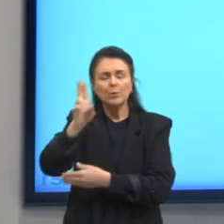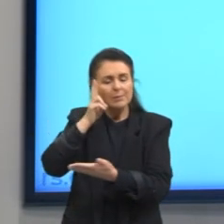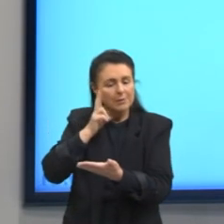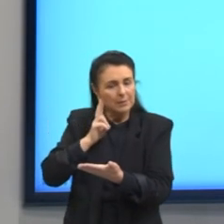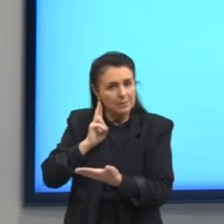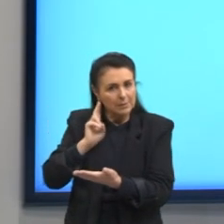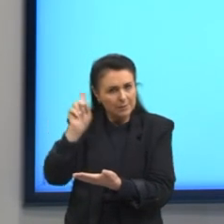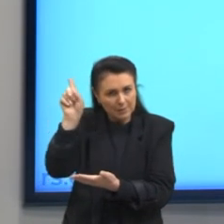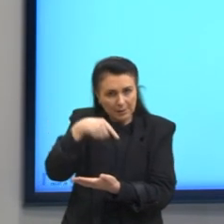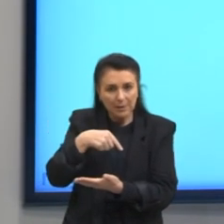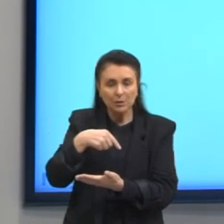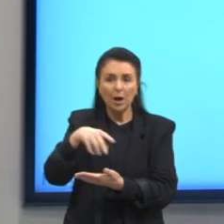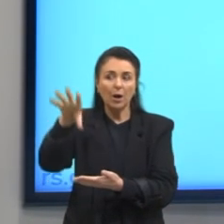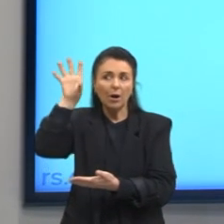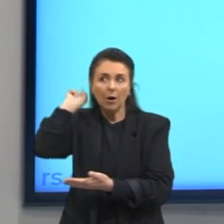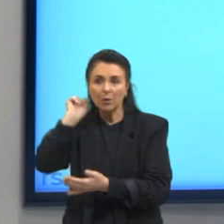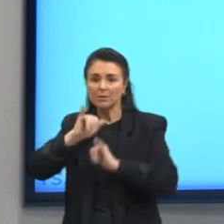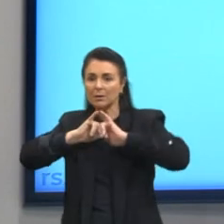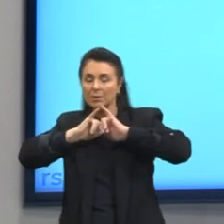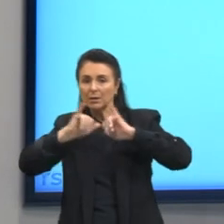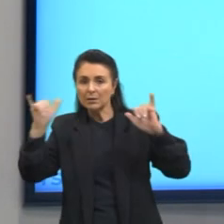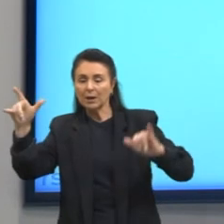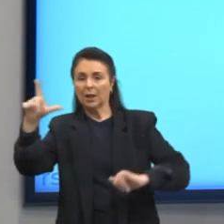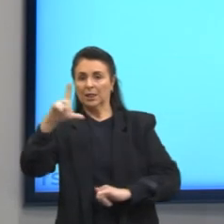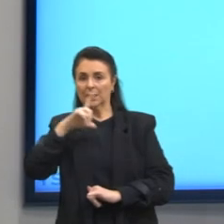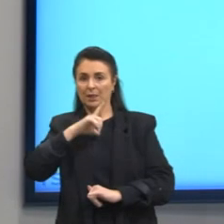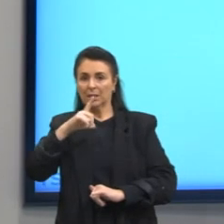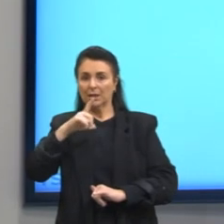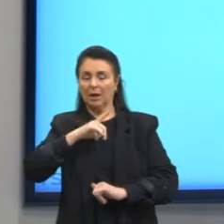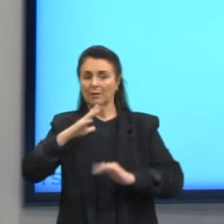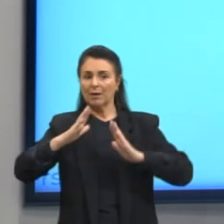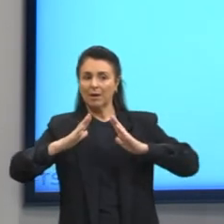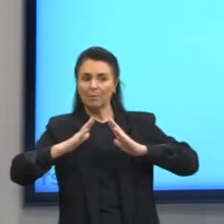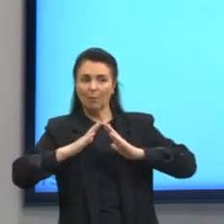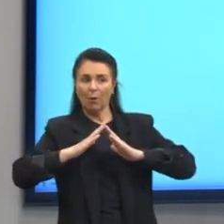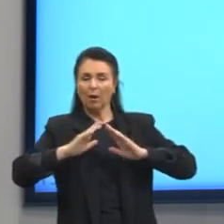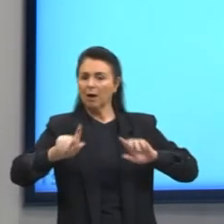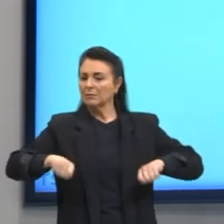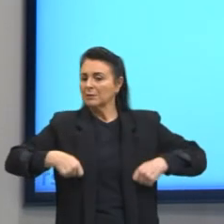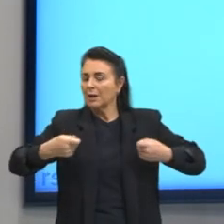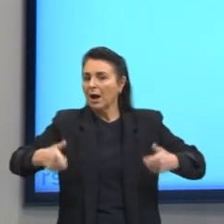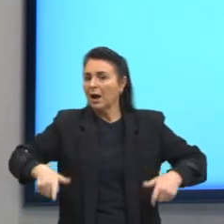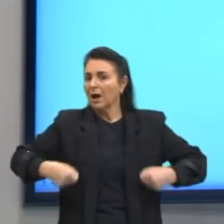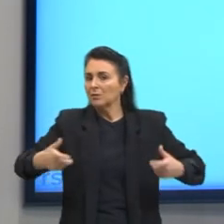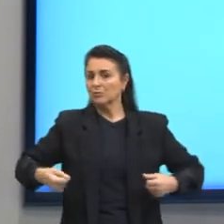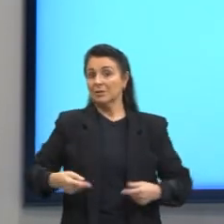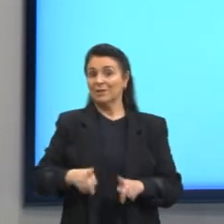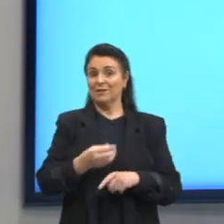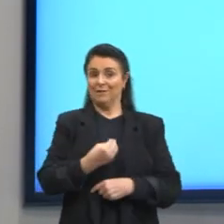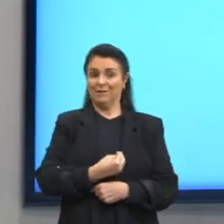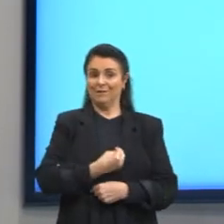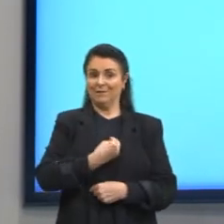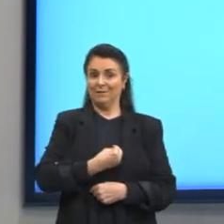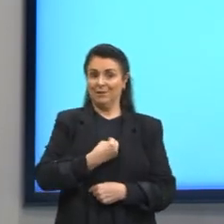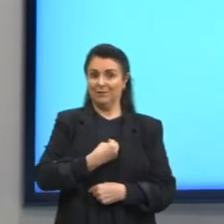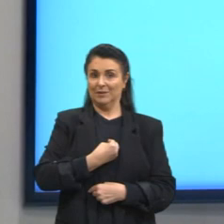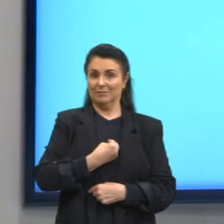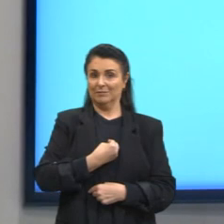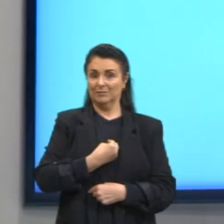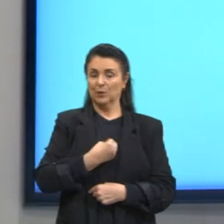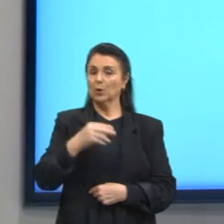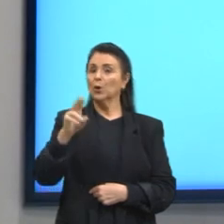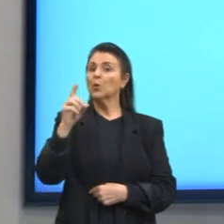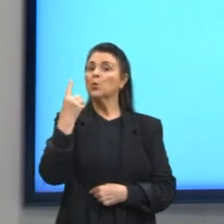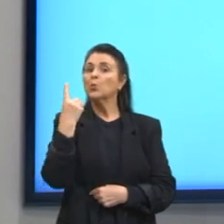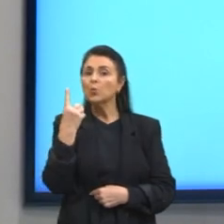seja ouça diga tenha more gaste e viva o único uso de